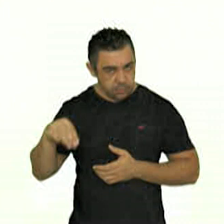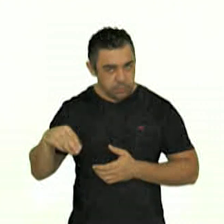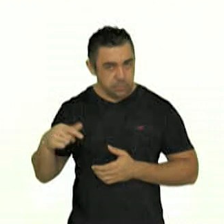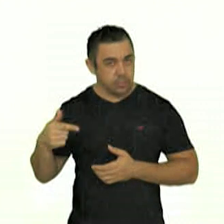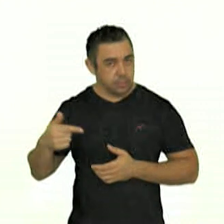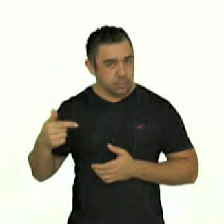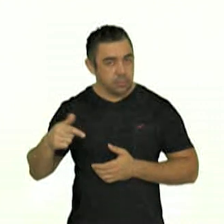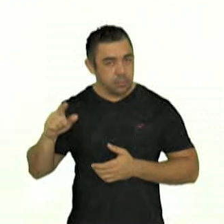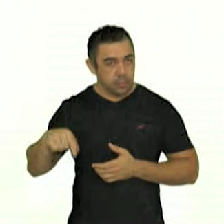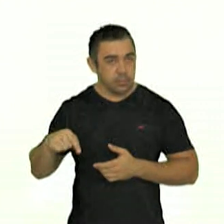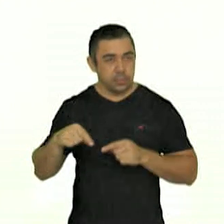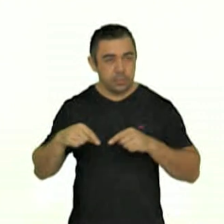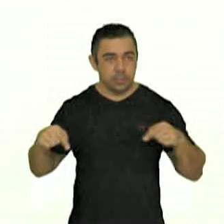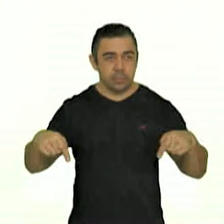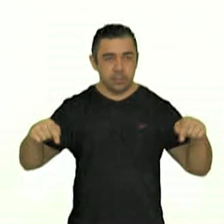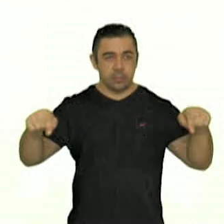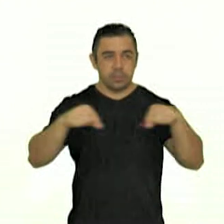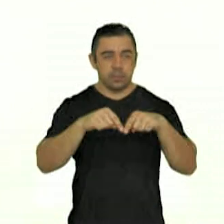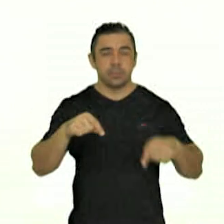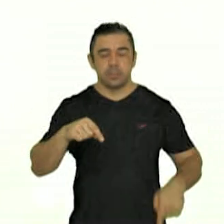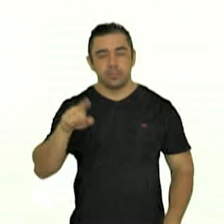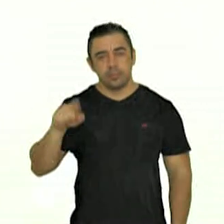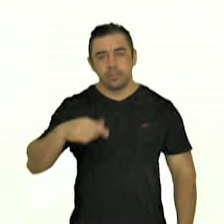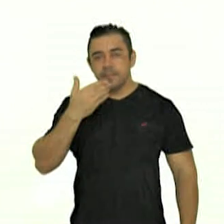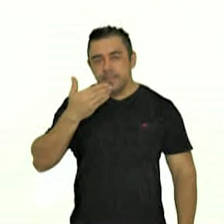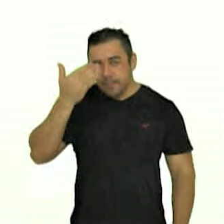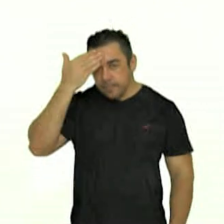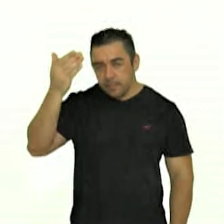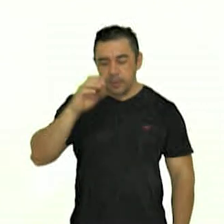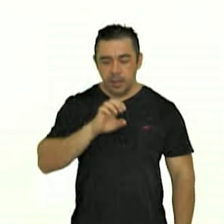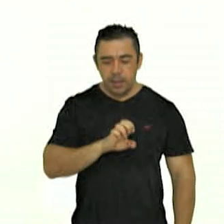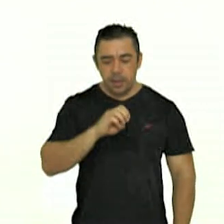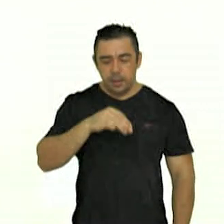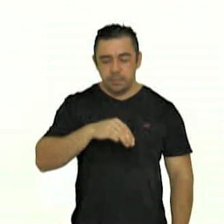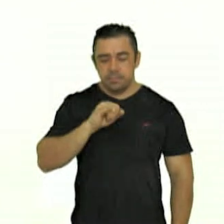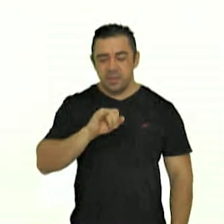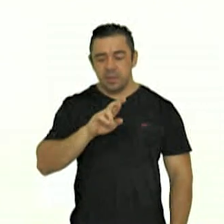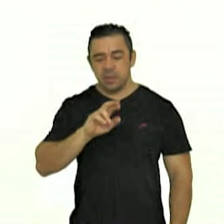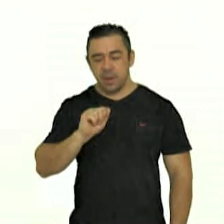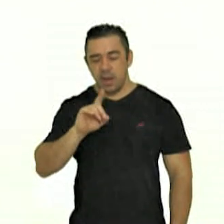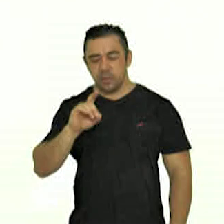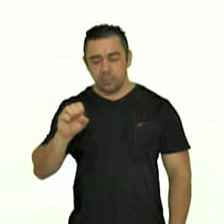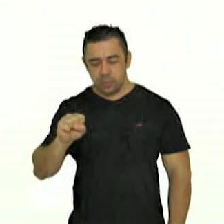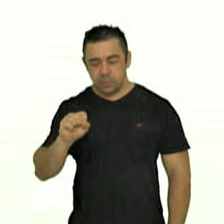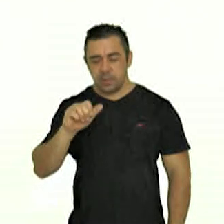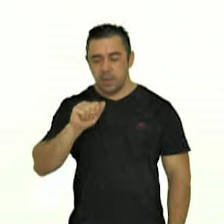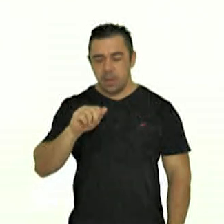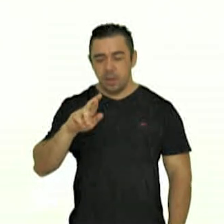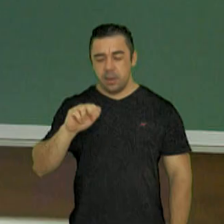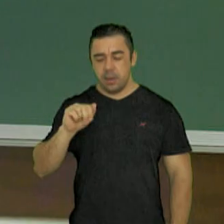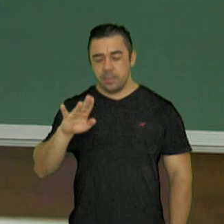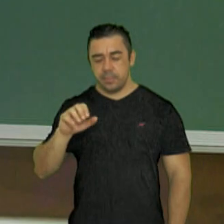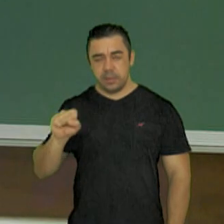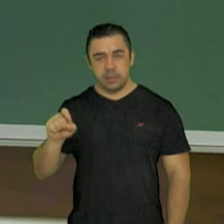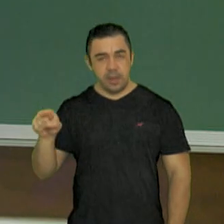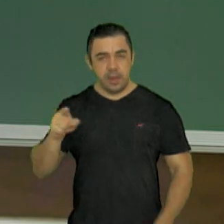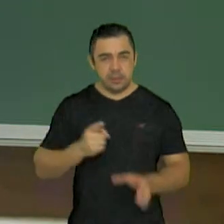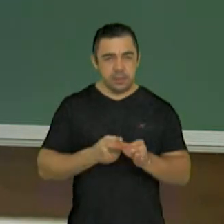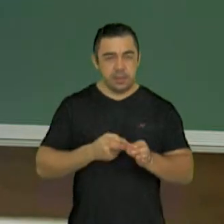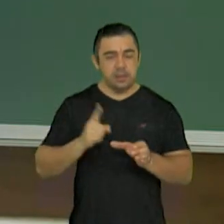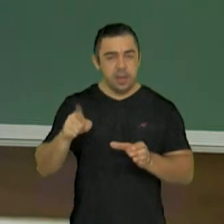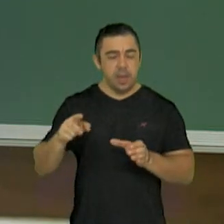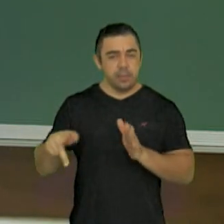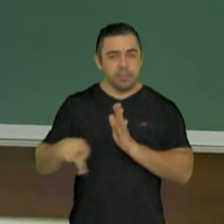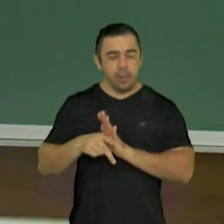né? E fica nos Emirados Árabes, que são os países ali do Oriente Médio, né? Que são os extratores de petróleo